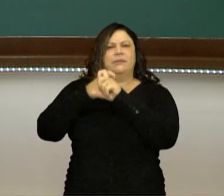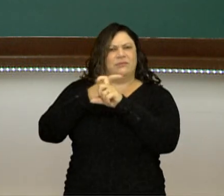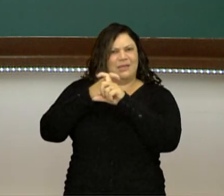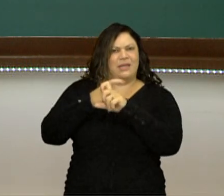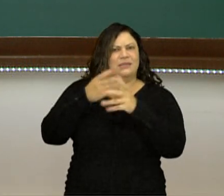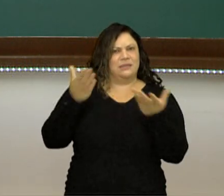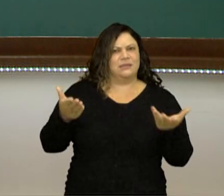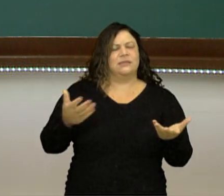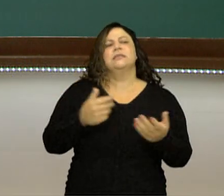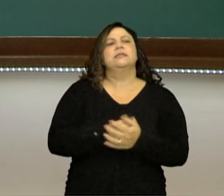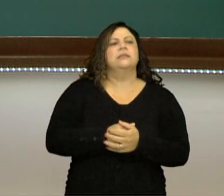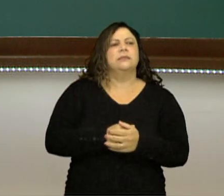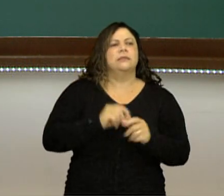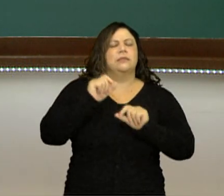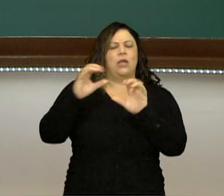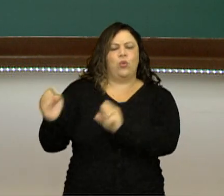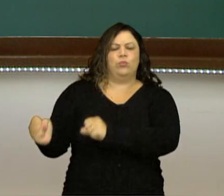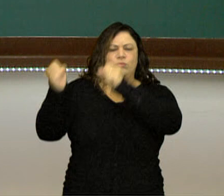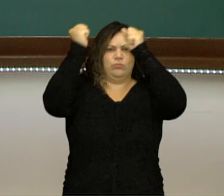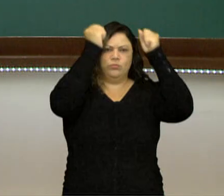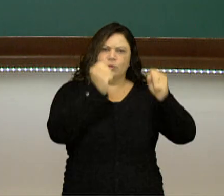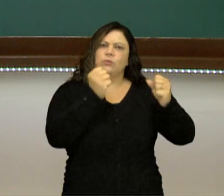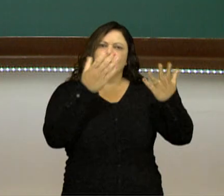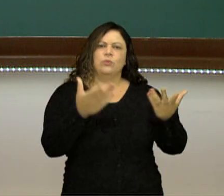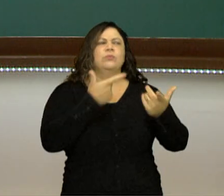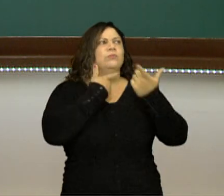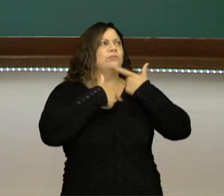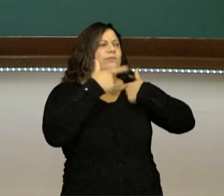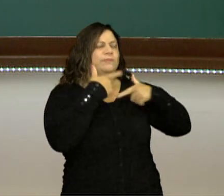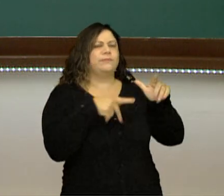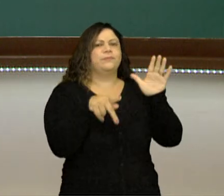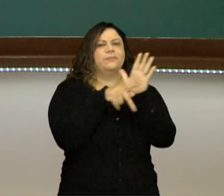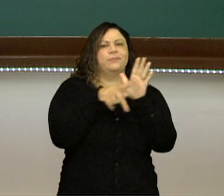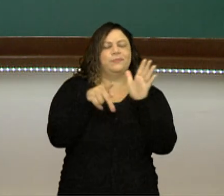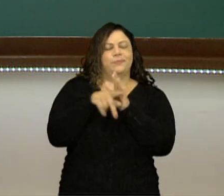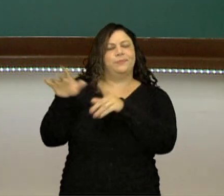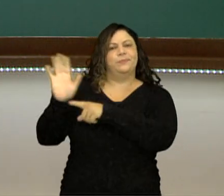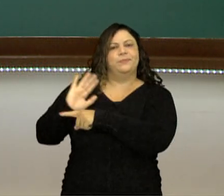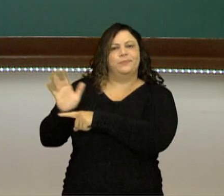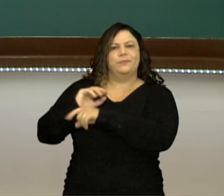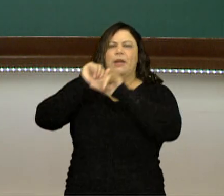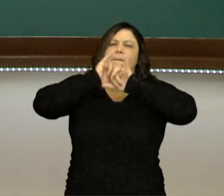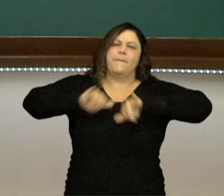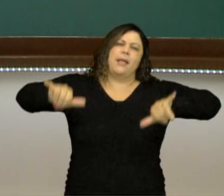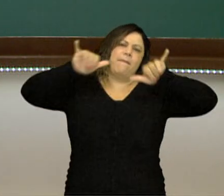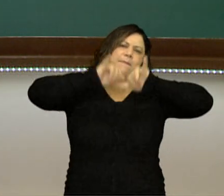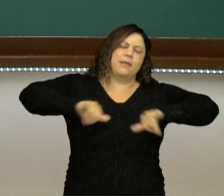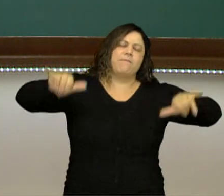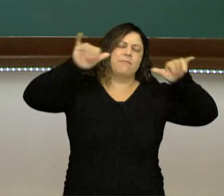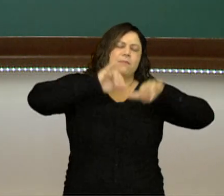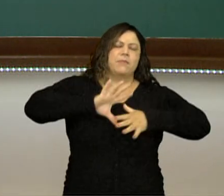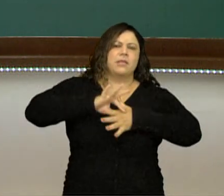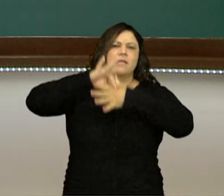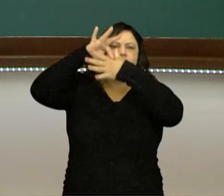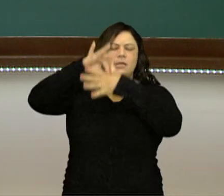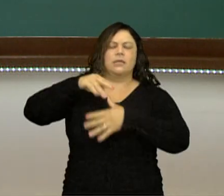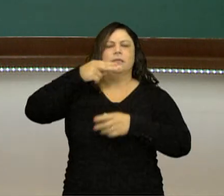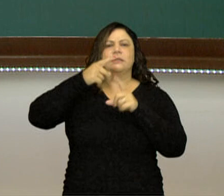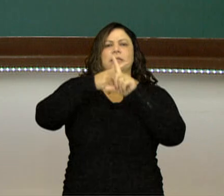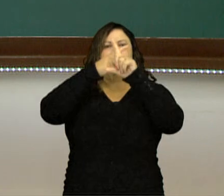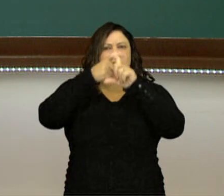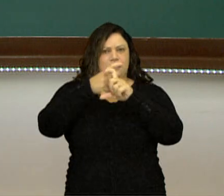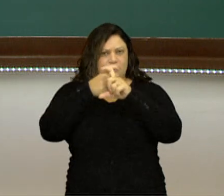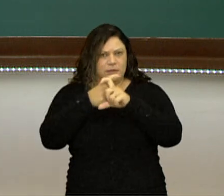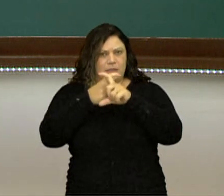é um filme chamado O Triunfo da Vontade, que é justamente um filme que divulgando o discurso das lideranças nazistas em uma